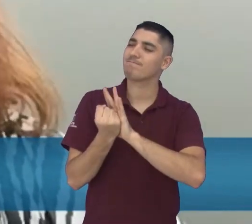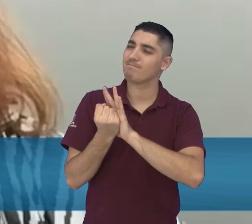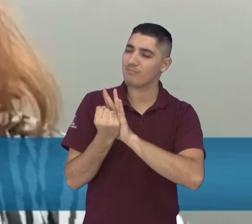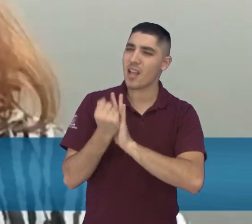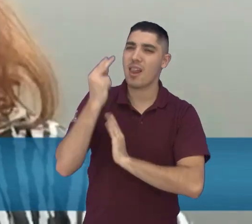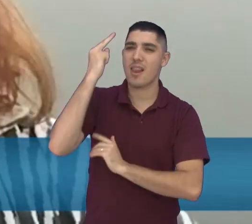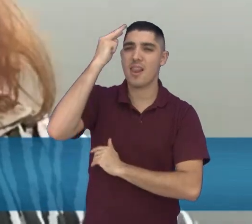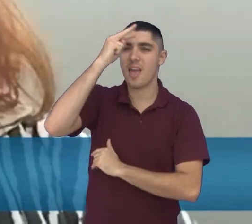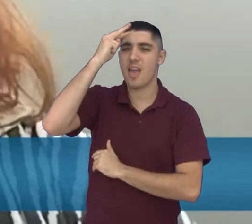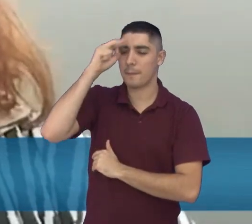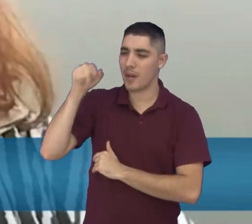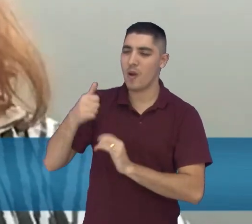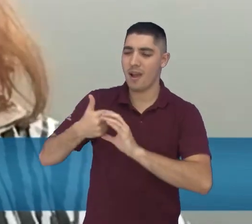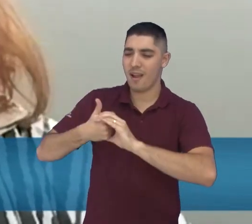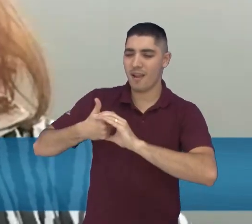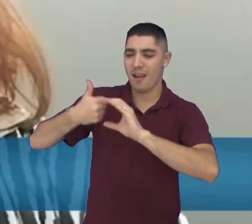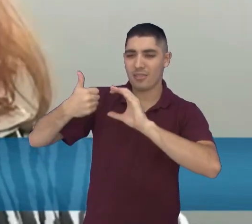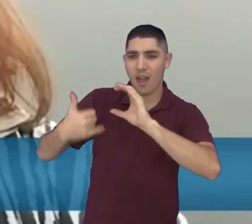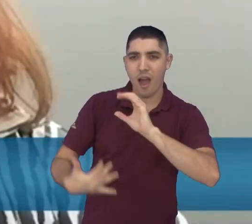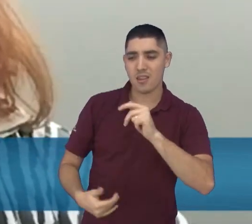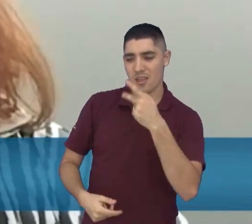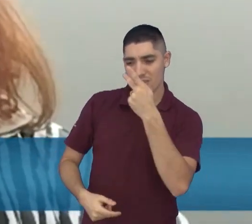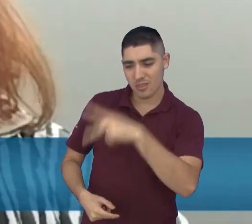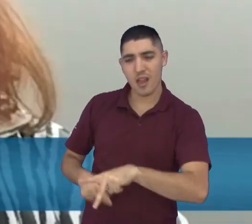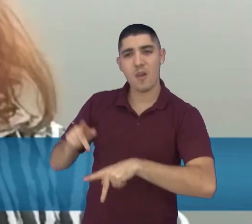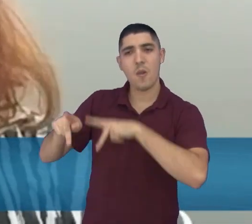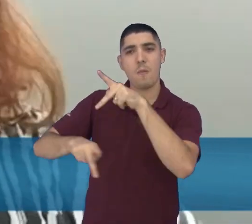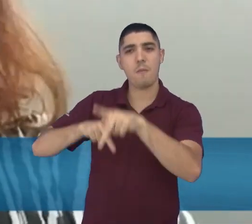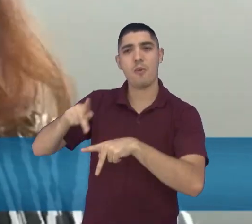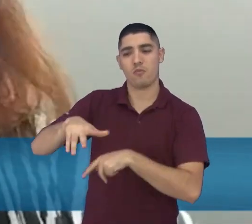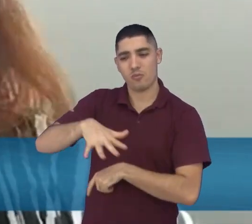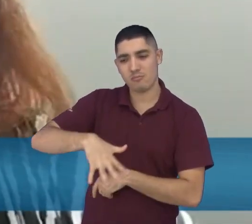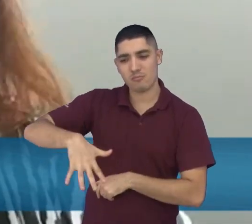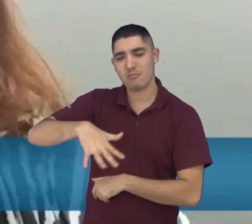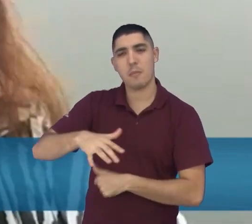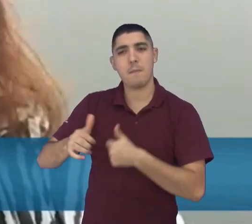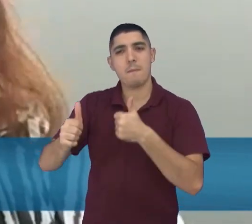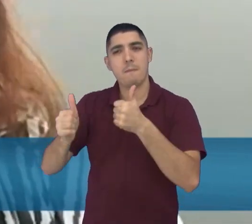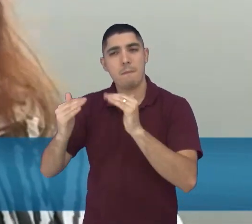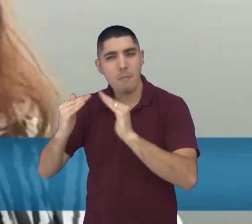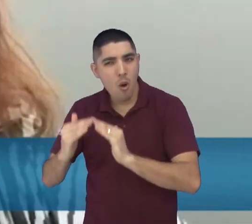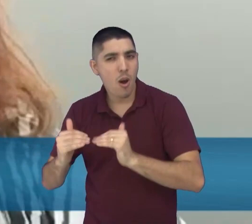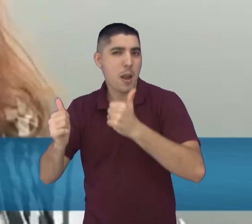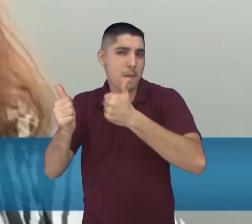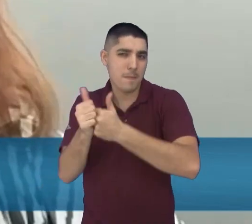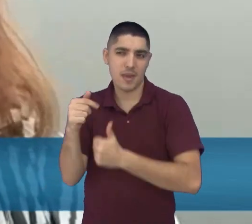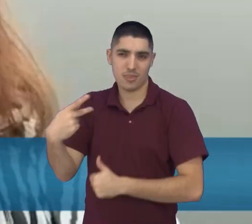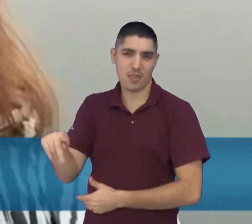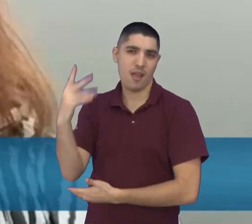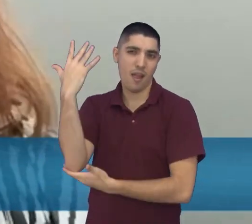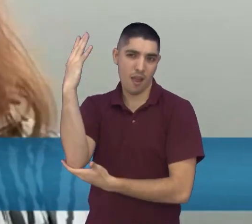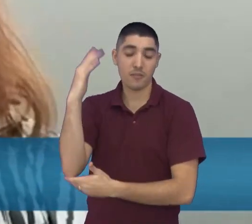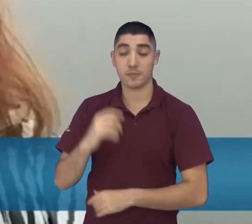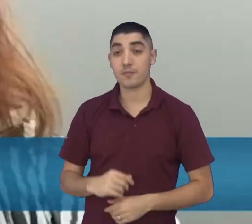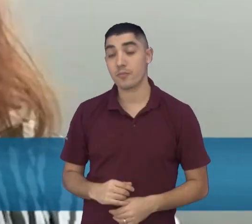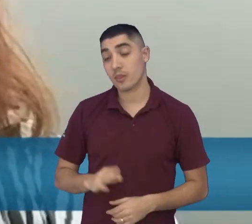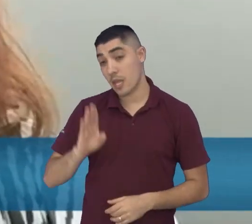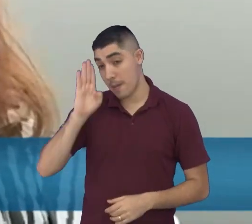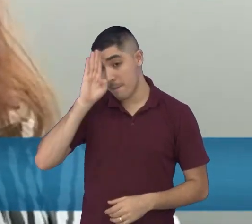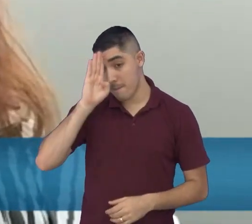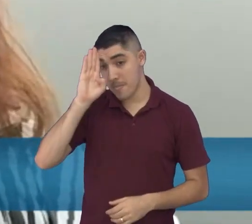que marca a população da região. A principal, né, a primeira que nos